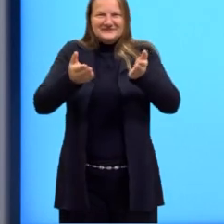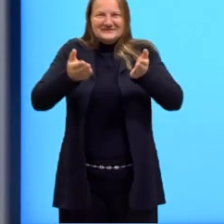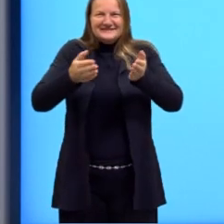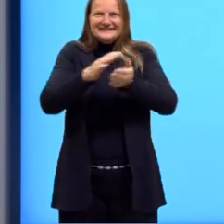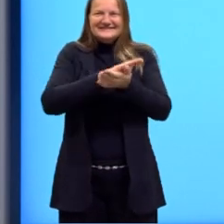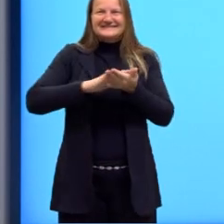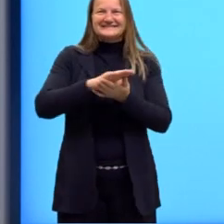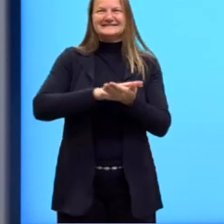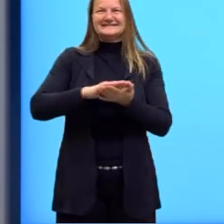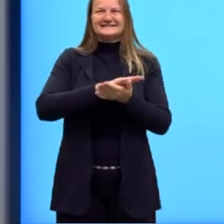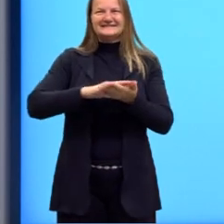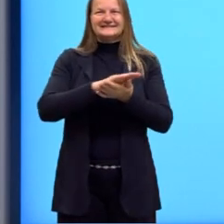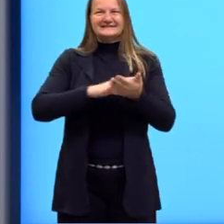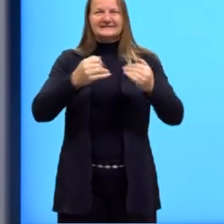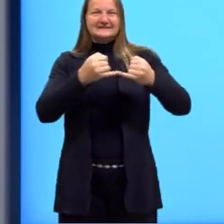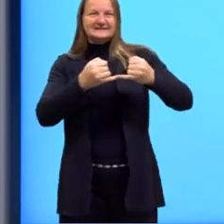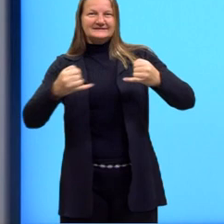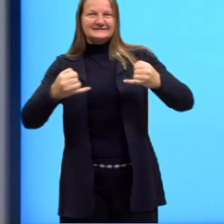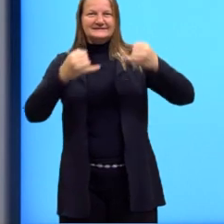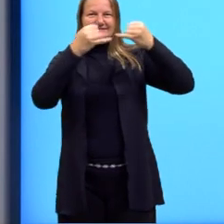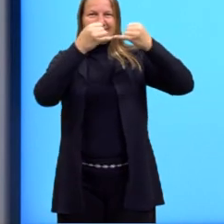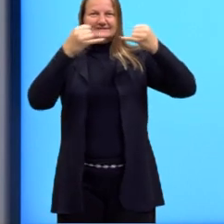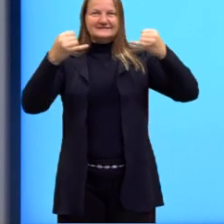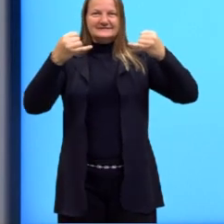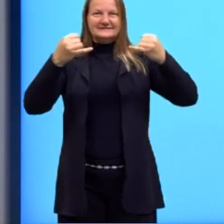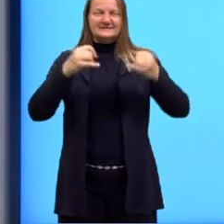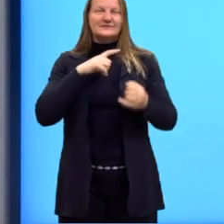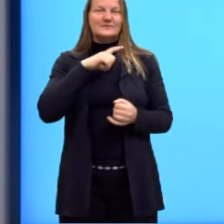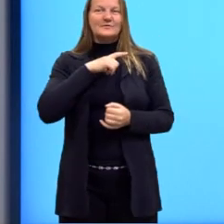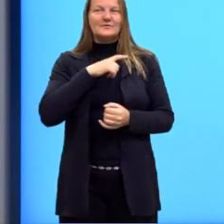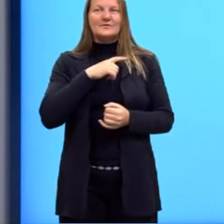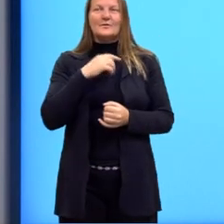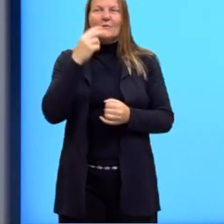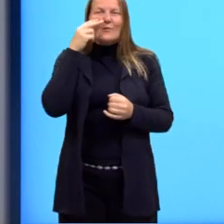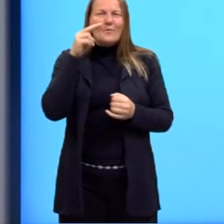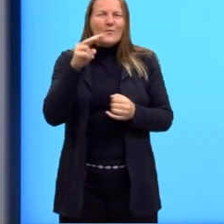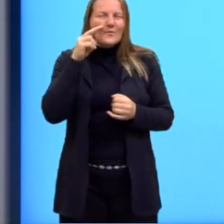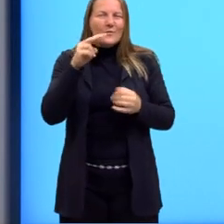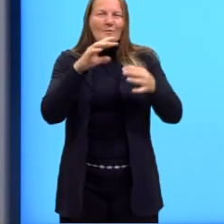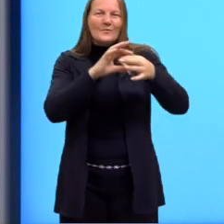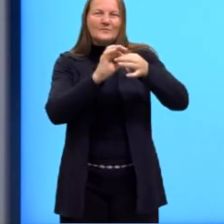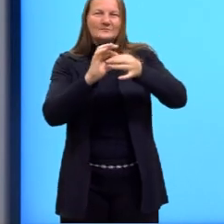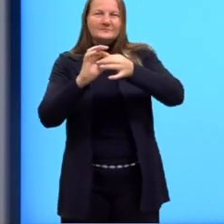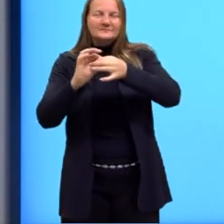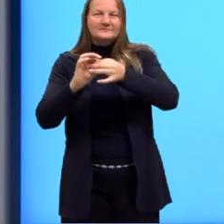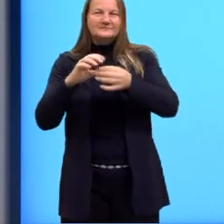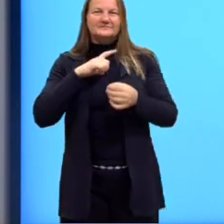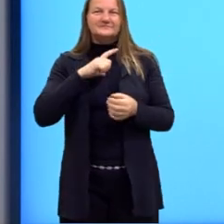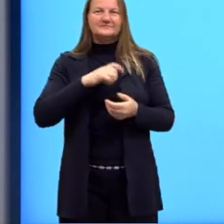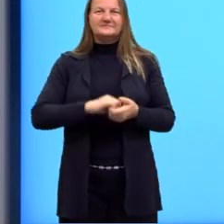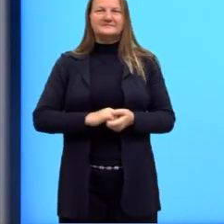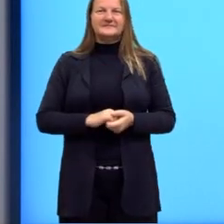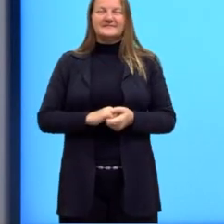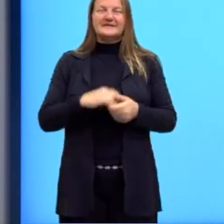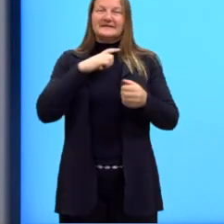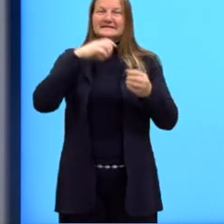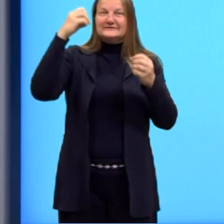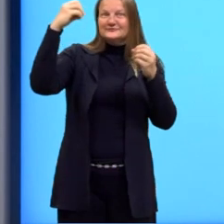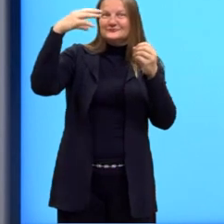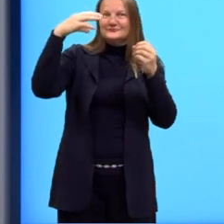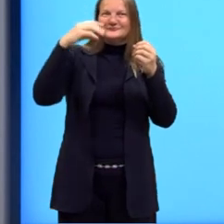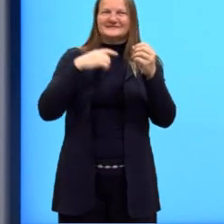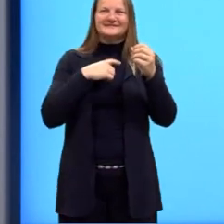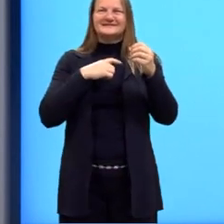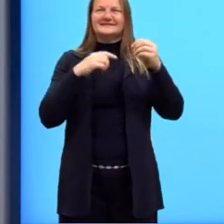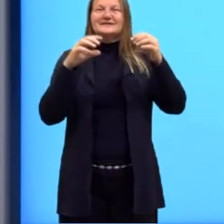Inicial aqui pensa em nesse ponto aqui né onde a gente tá vendo assim A conexão aqui das duas tá E aqui né